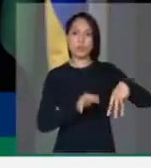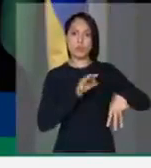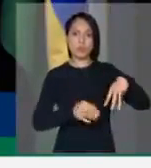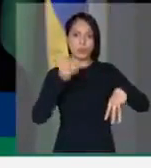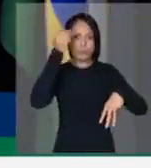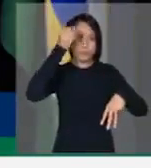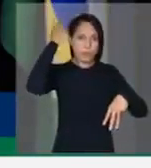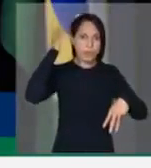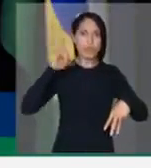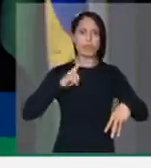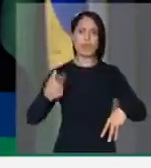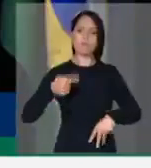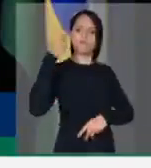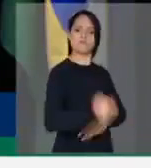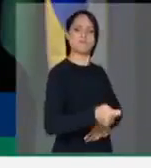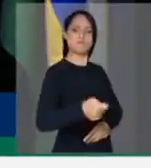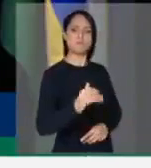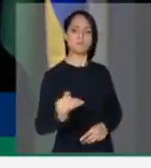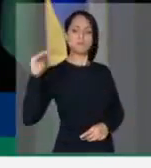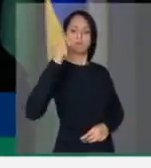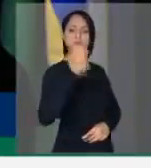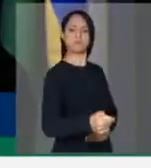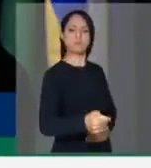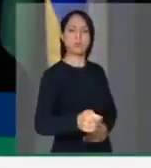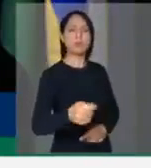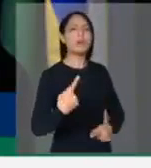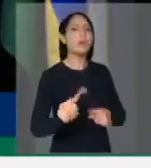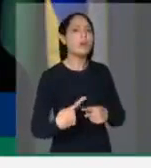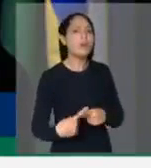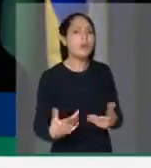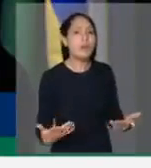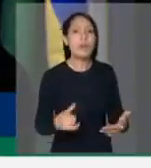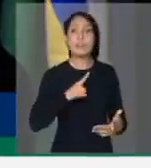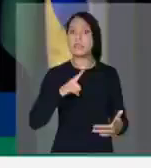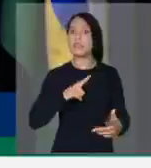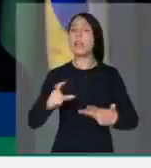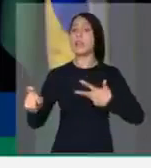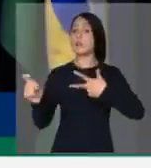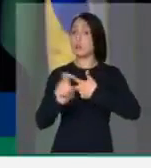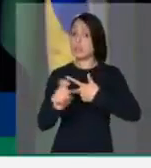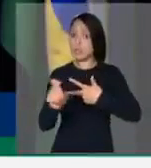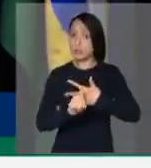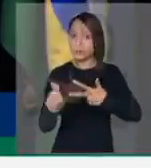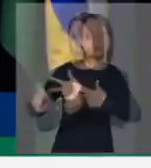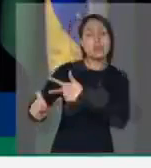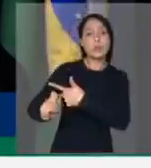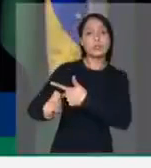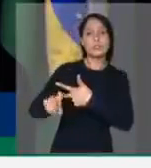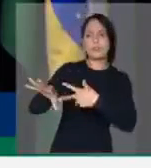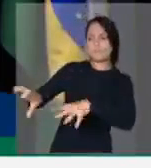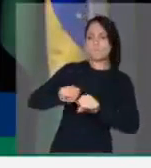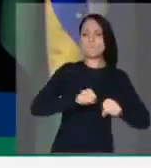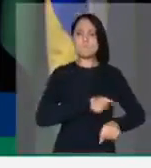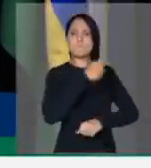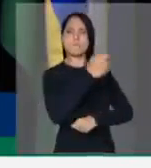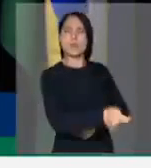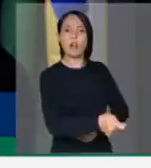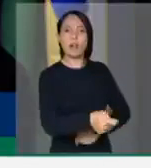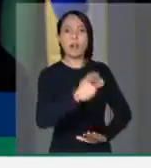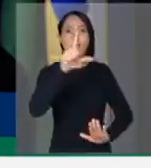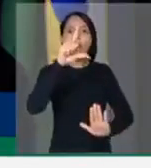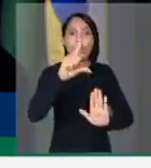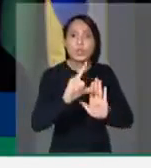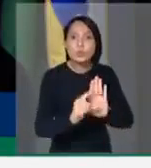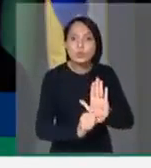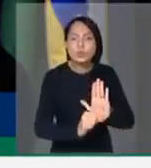Fachin? Ele usurpou uma competência do executivo, ele fez com que a redução de